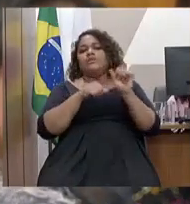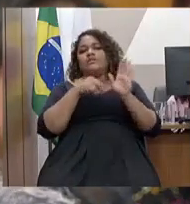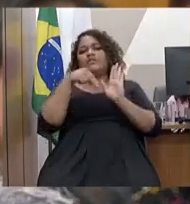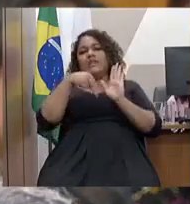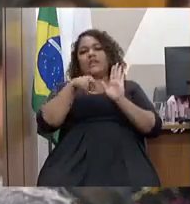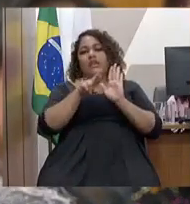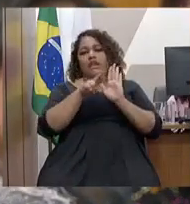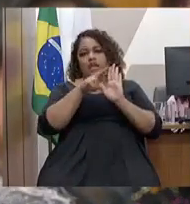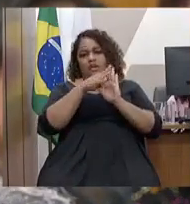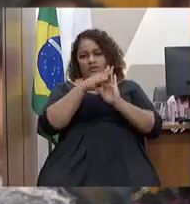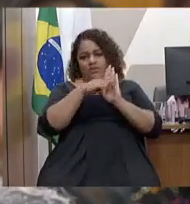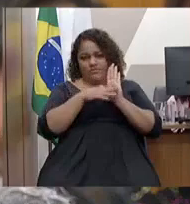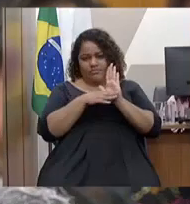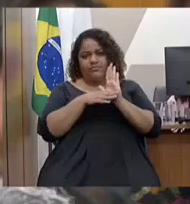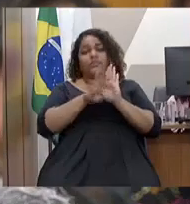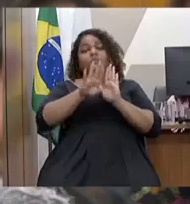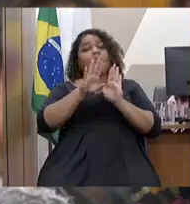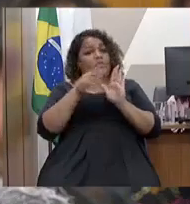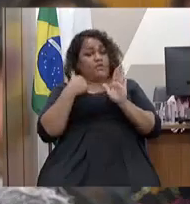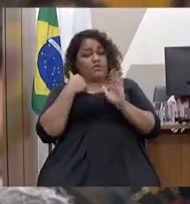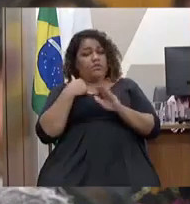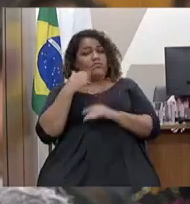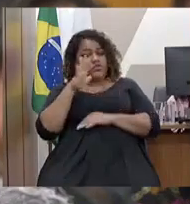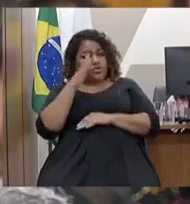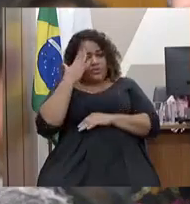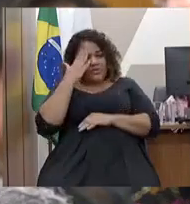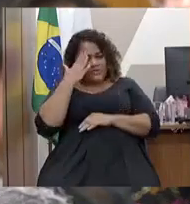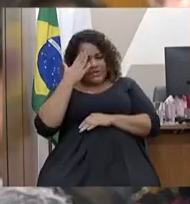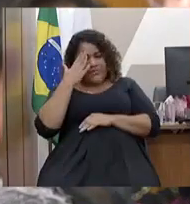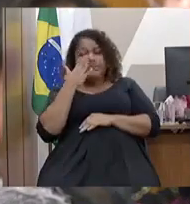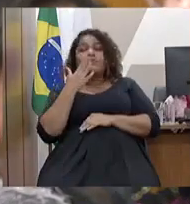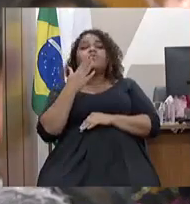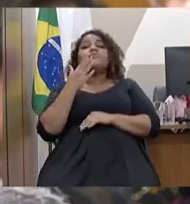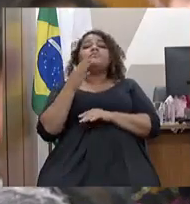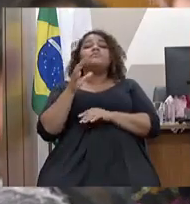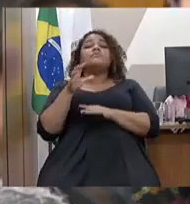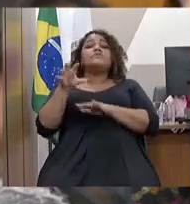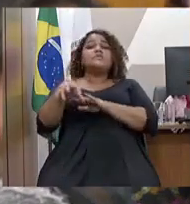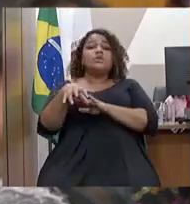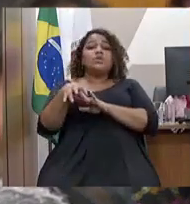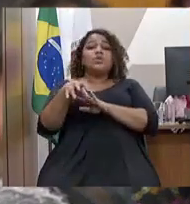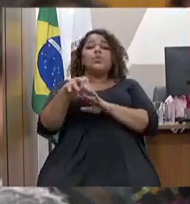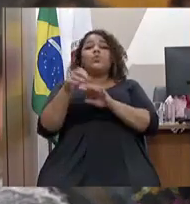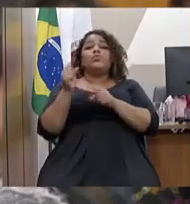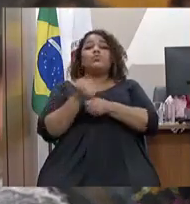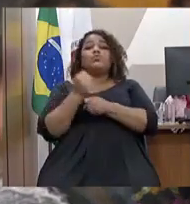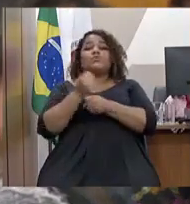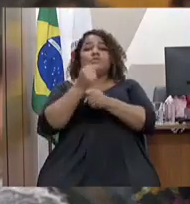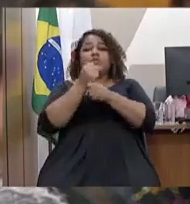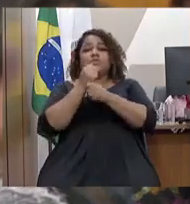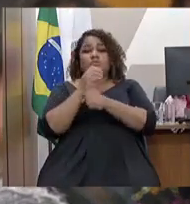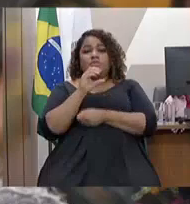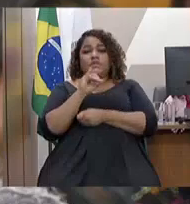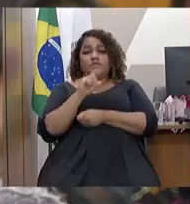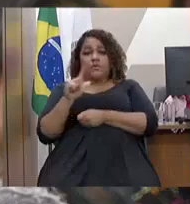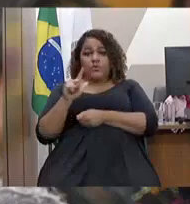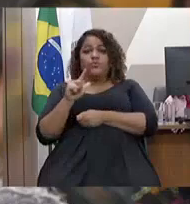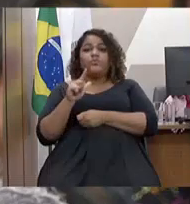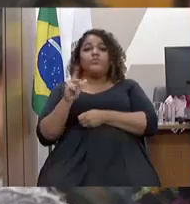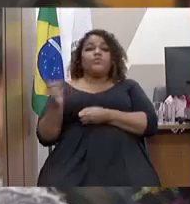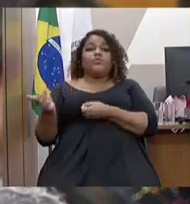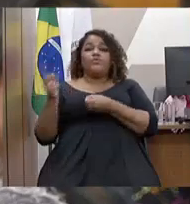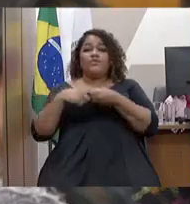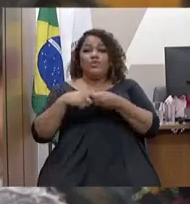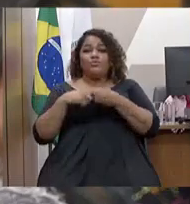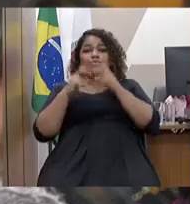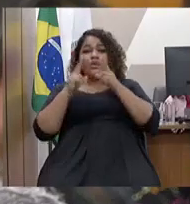só para se ter uma ideia o setor da construção civil ele voltou a década dos anos 90 nós temos